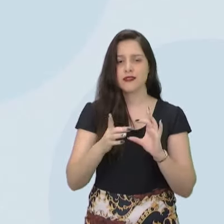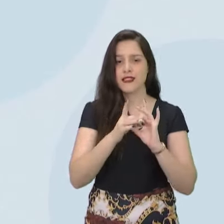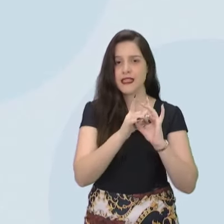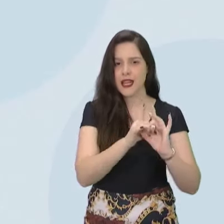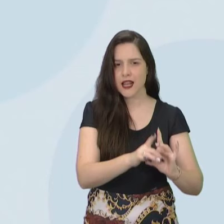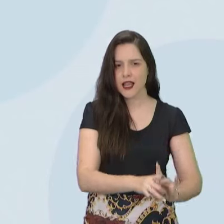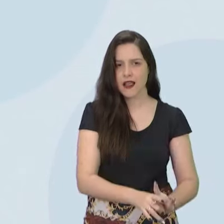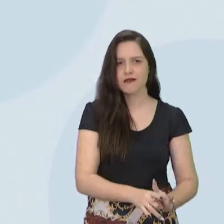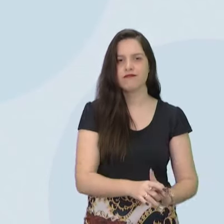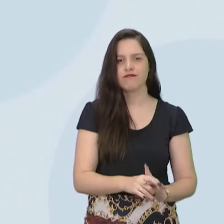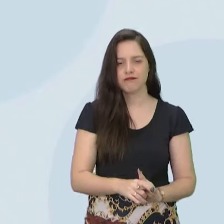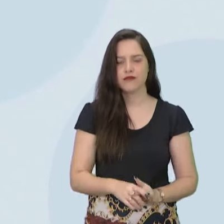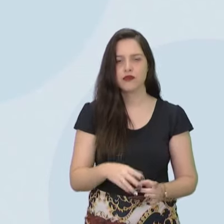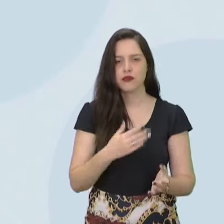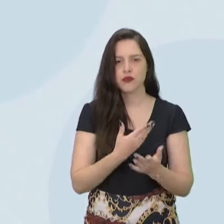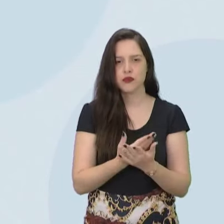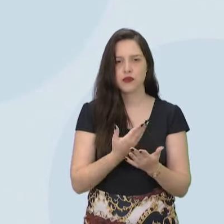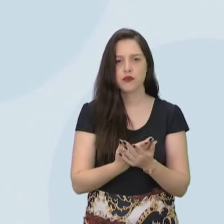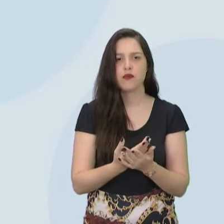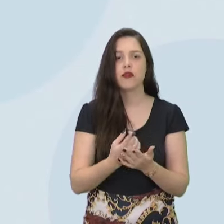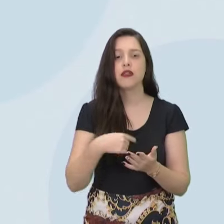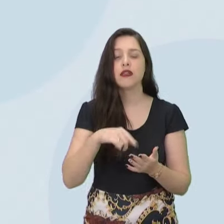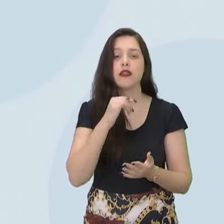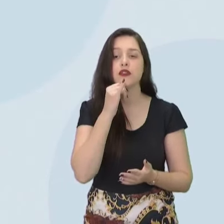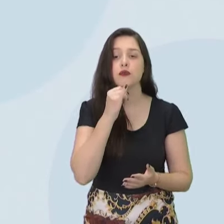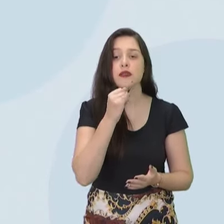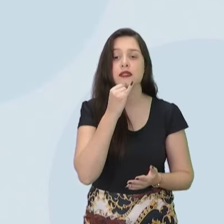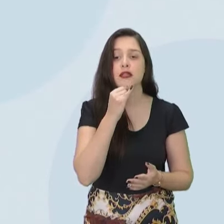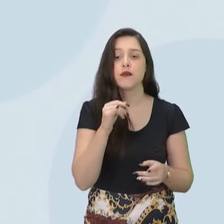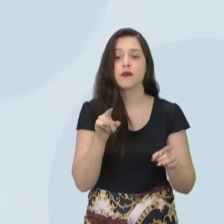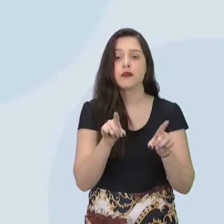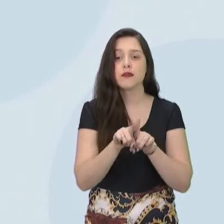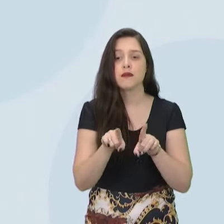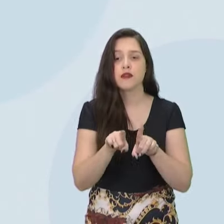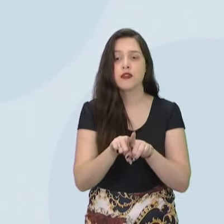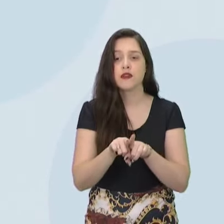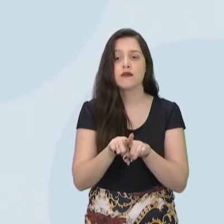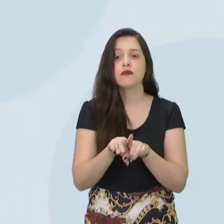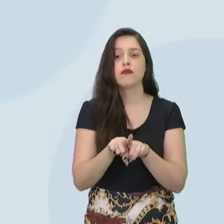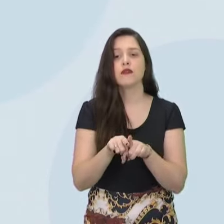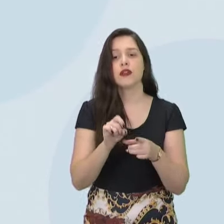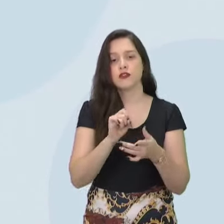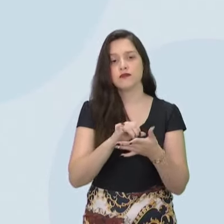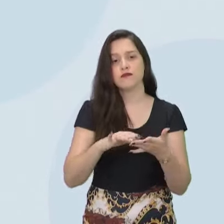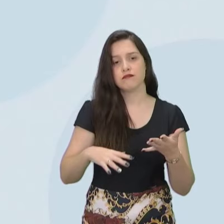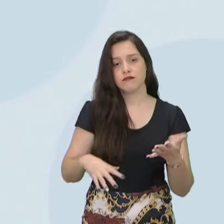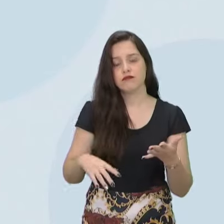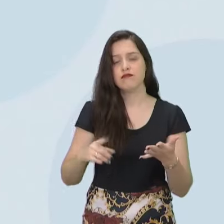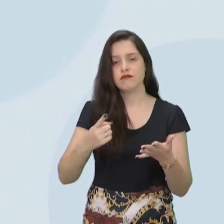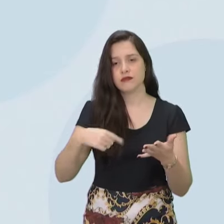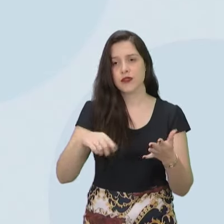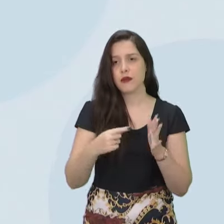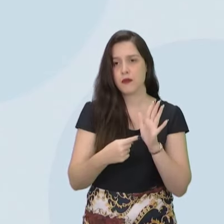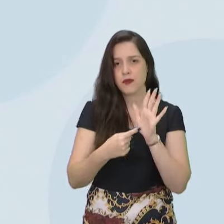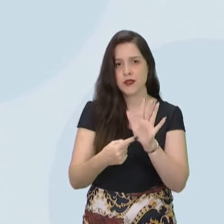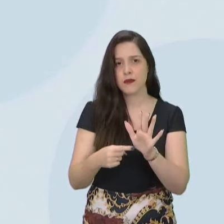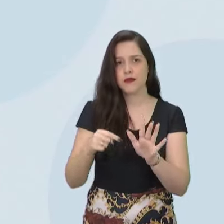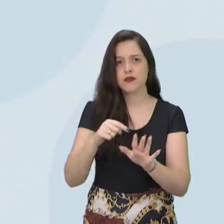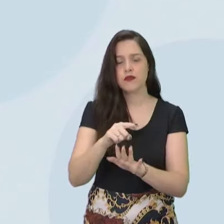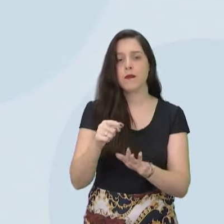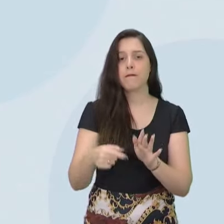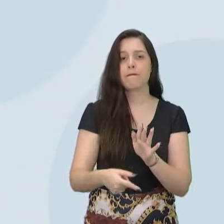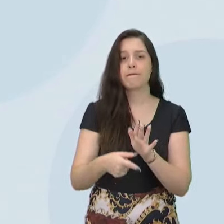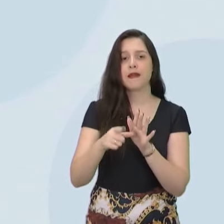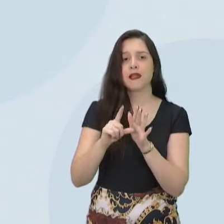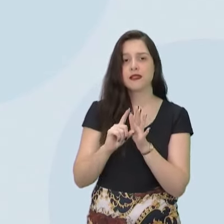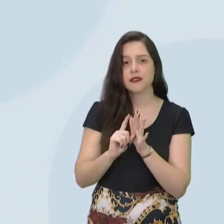eixos estruturantes. A gente tem um exemplo mais para frente, então eu vou ler daqui a pouquinho as habilidades do exemplo, para facilitar para vocês. Mas antes, a